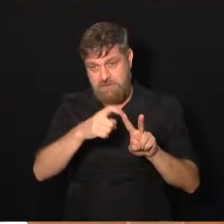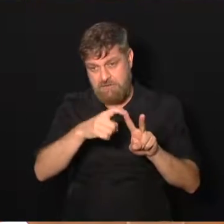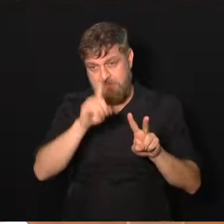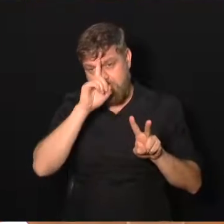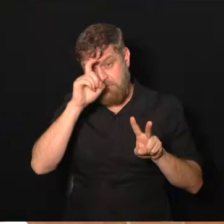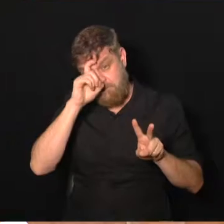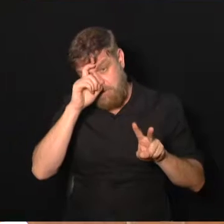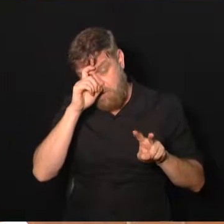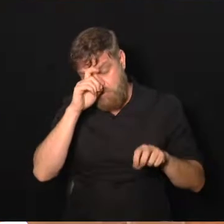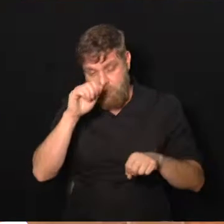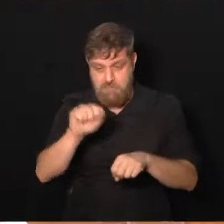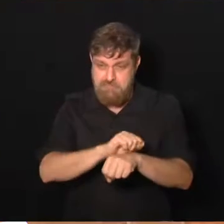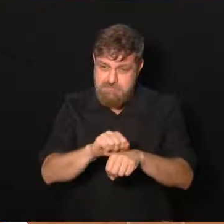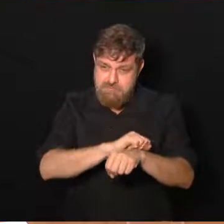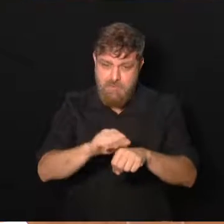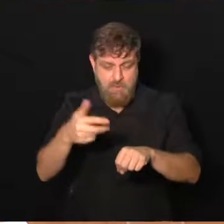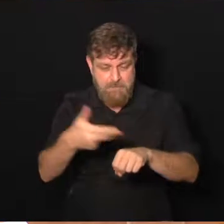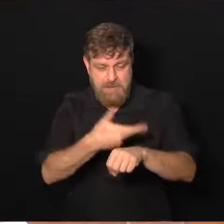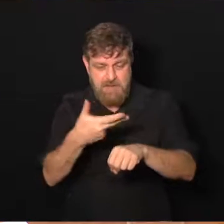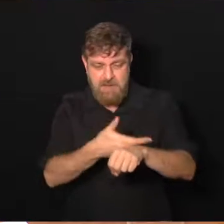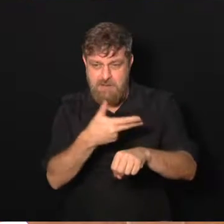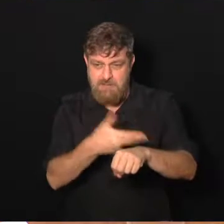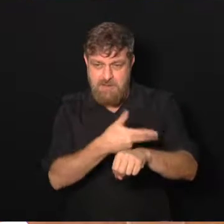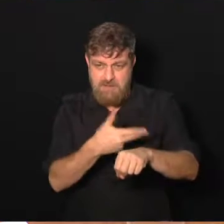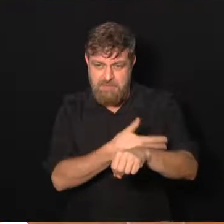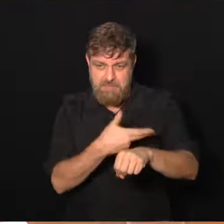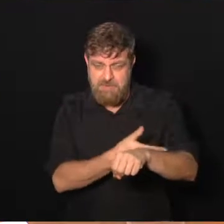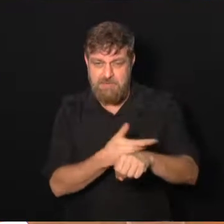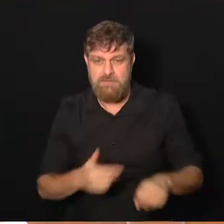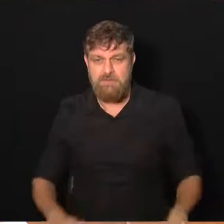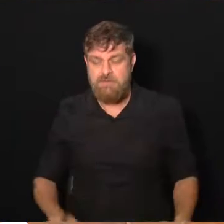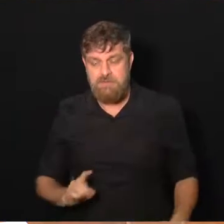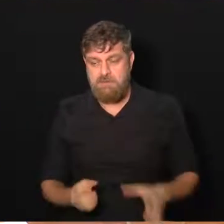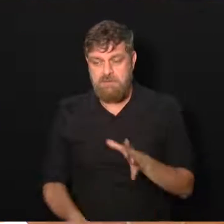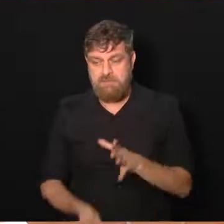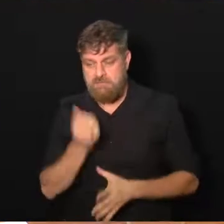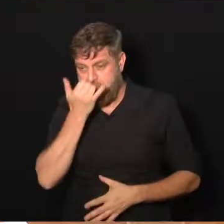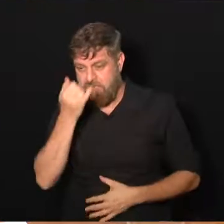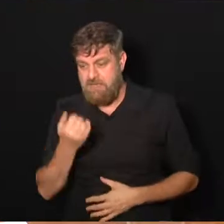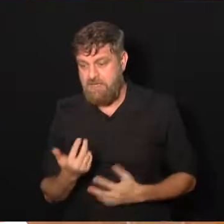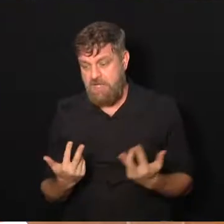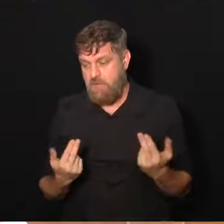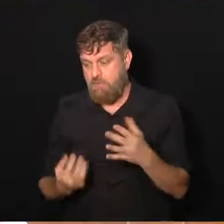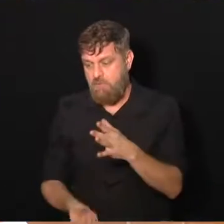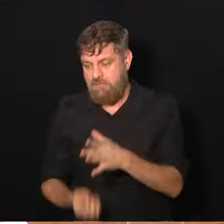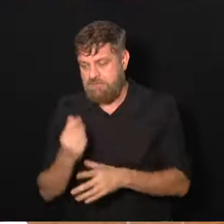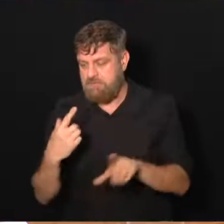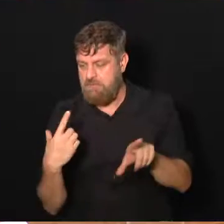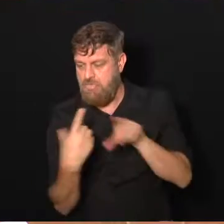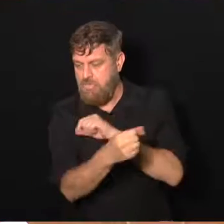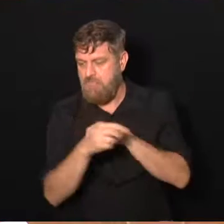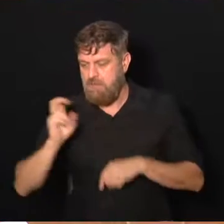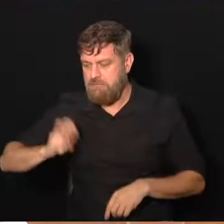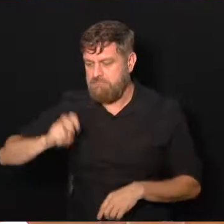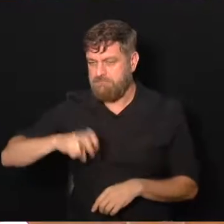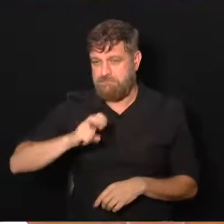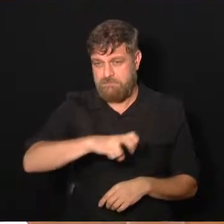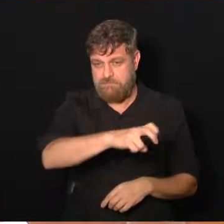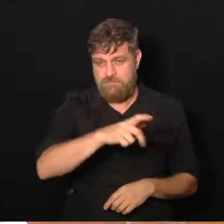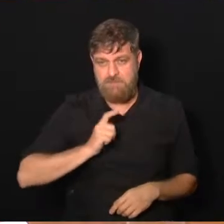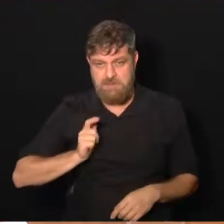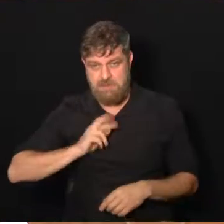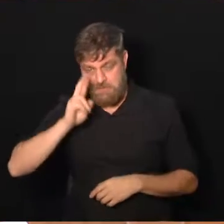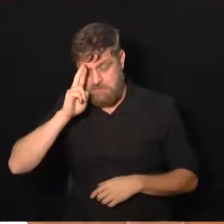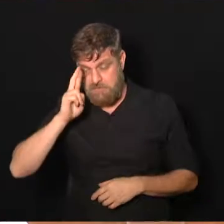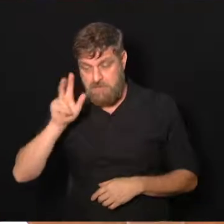um atendimento, será feita uma tosa, e com certeza não vem acontecer o que está acontecendo, e existe uma preocupação dos proprietários